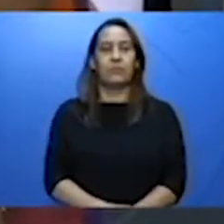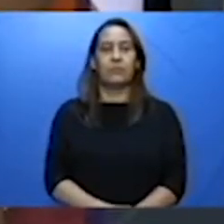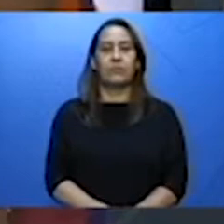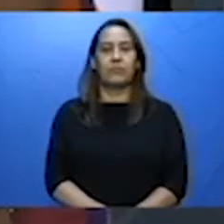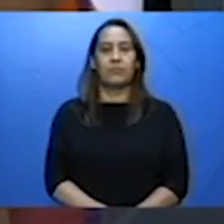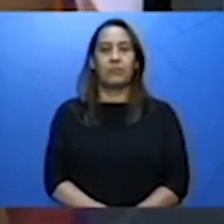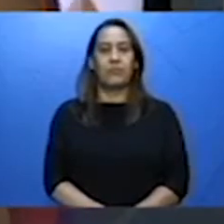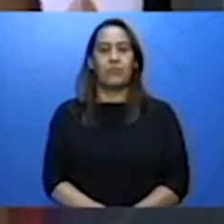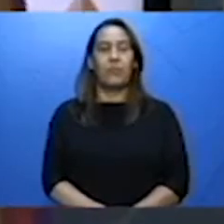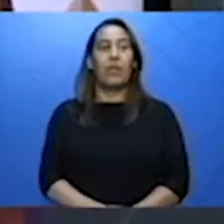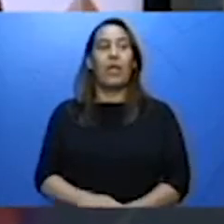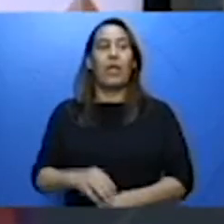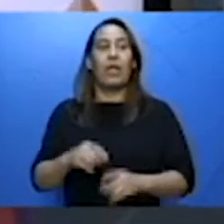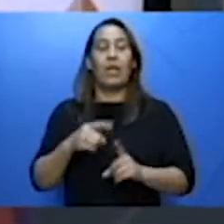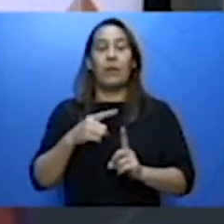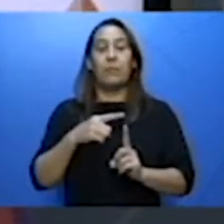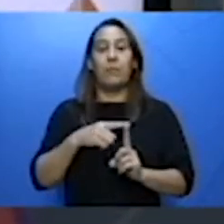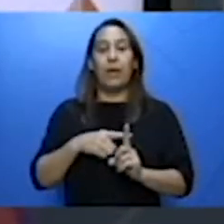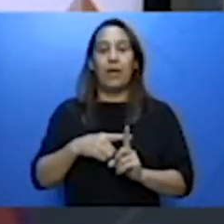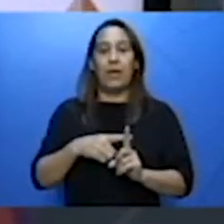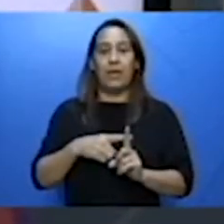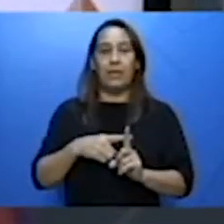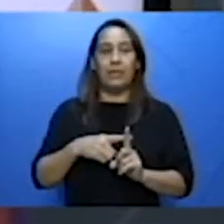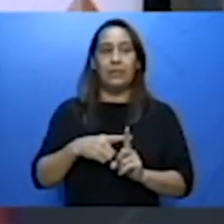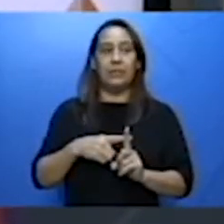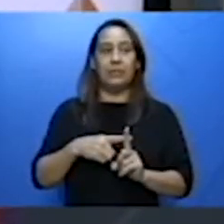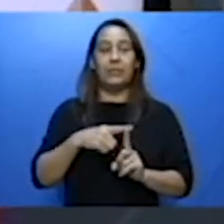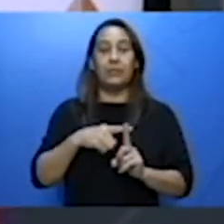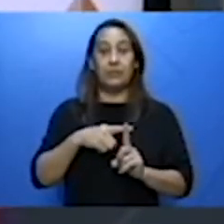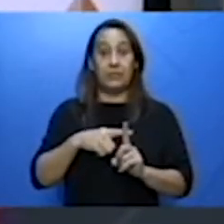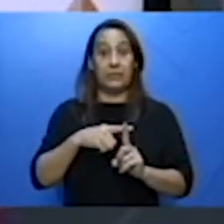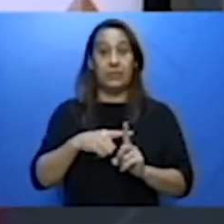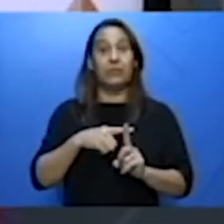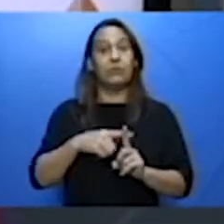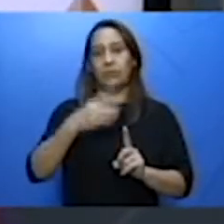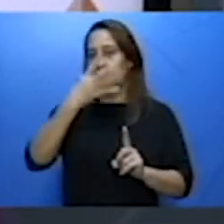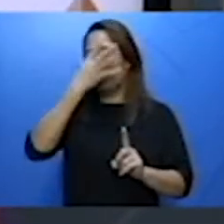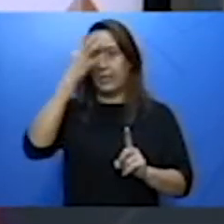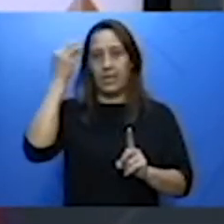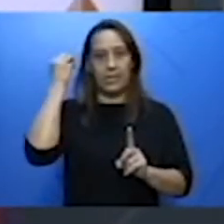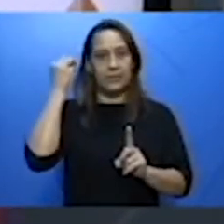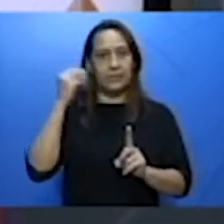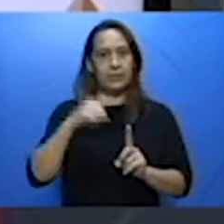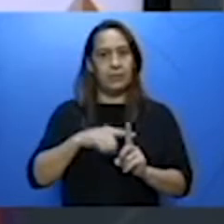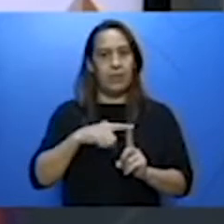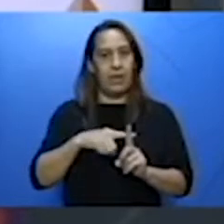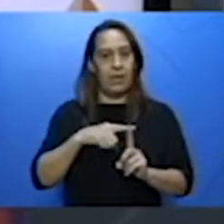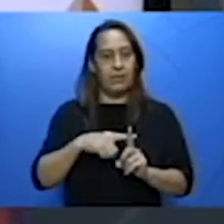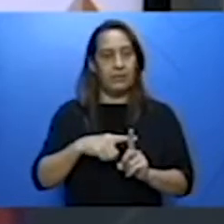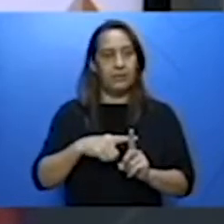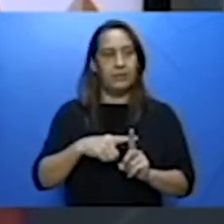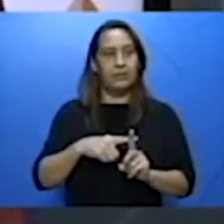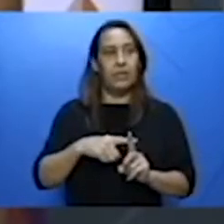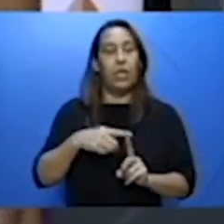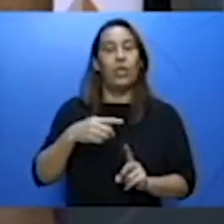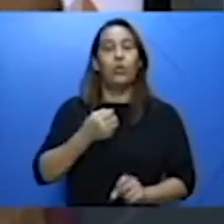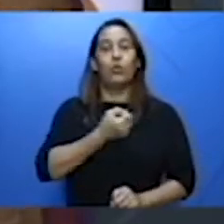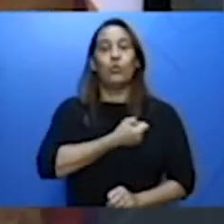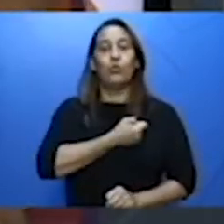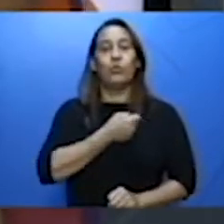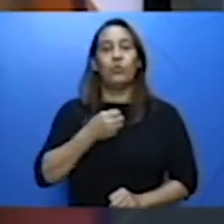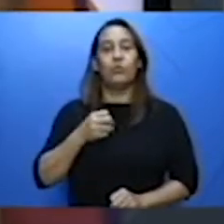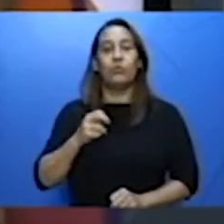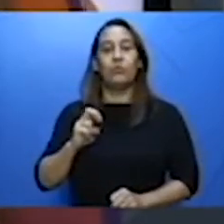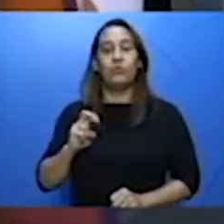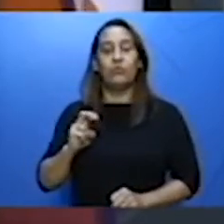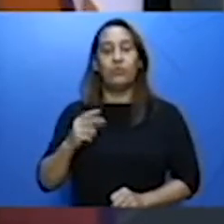fazer? Mais, lembra que eu nunca posso me esquecer desse sinalzinho? Mais, e o 25? 25